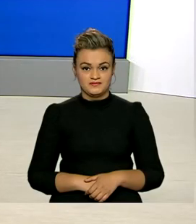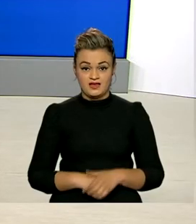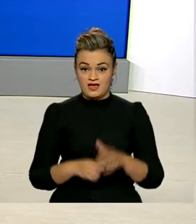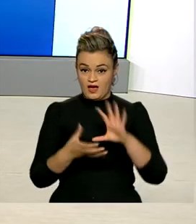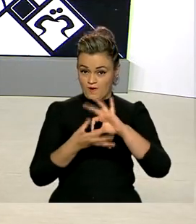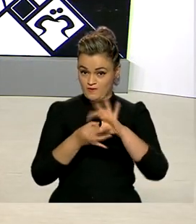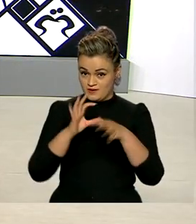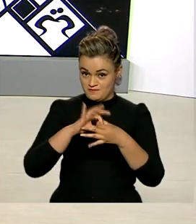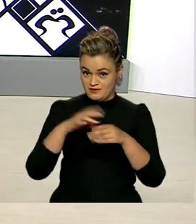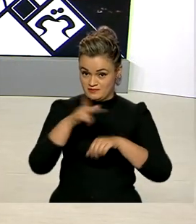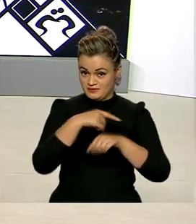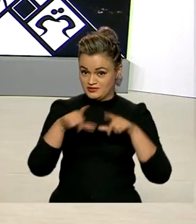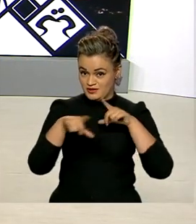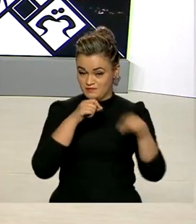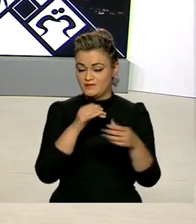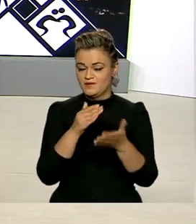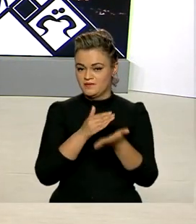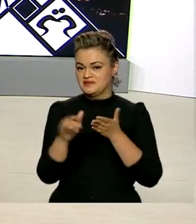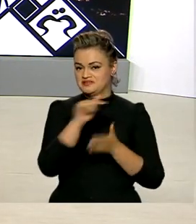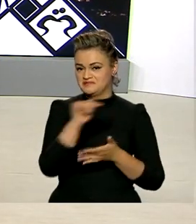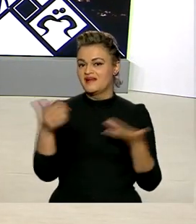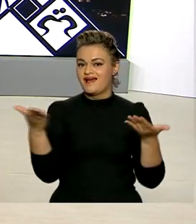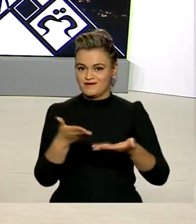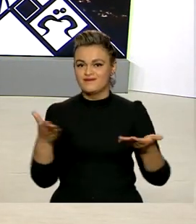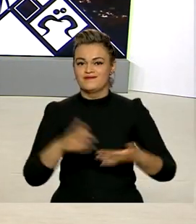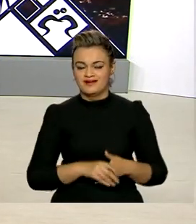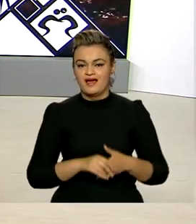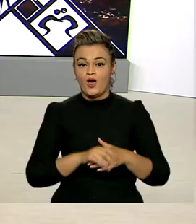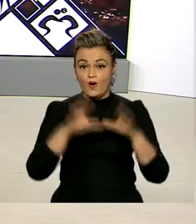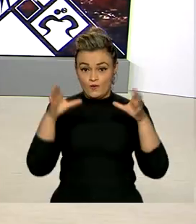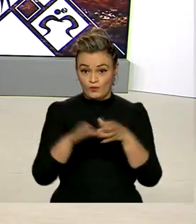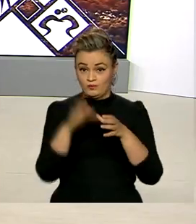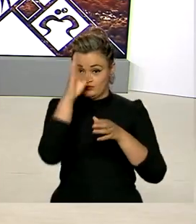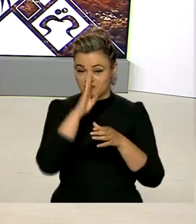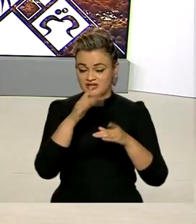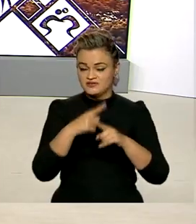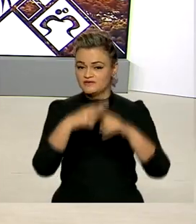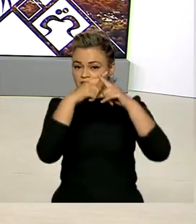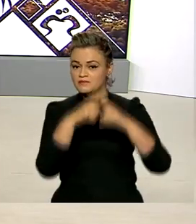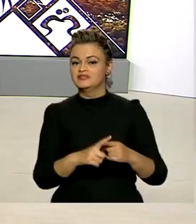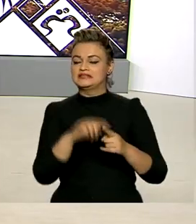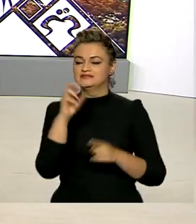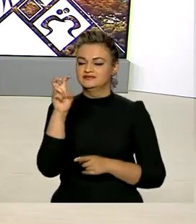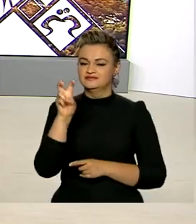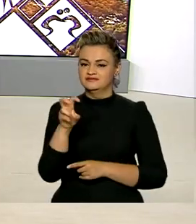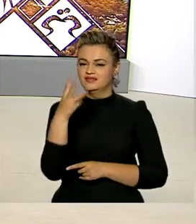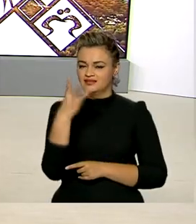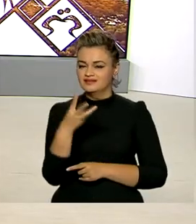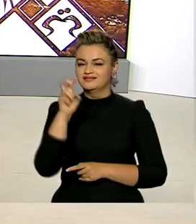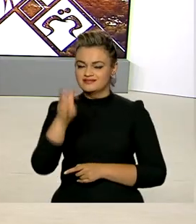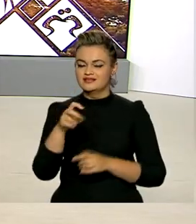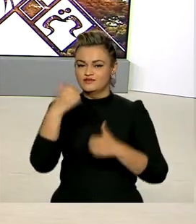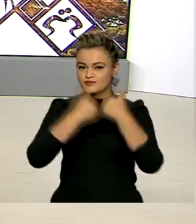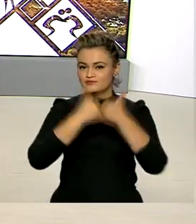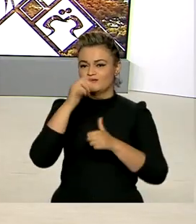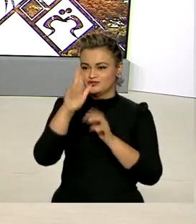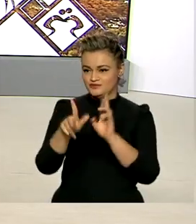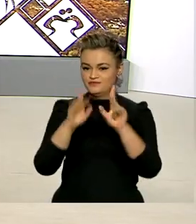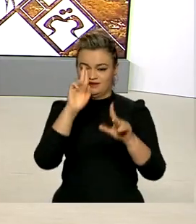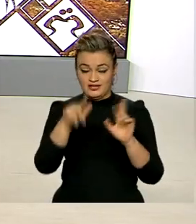Os Jogos Olímpicos de Tóquio começam nesta semana. A delegação brasileira vai competir em 35 modalidades, com mais